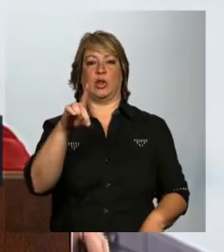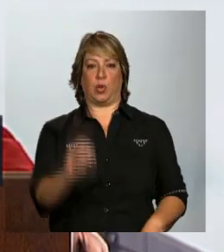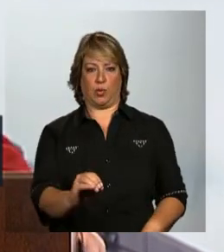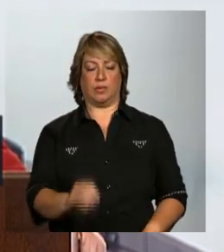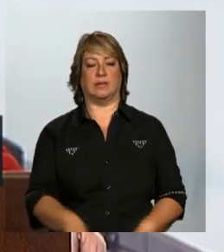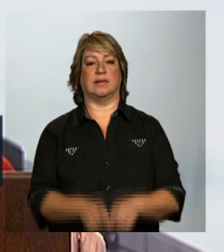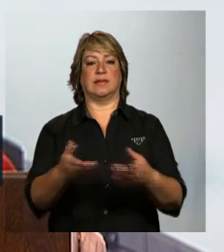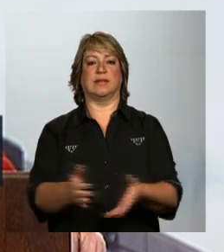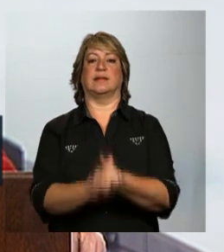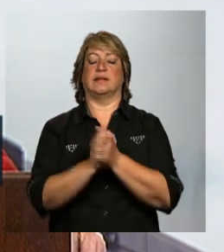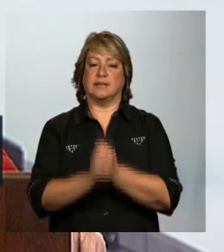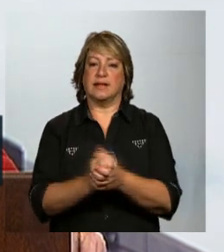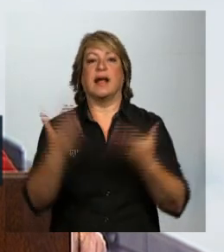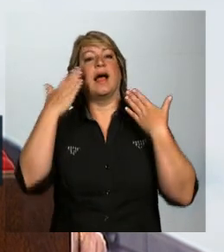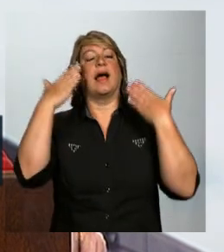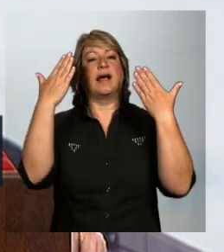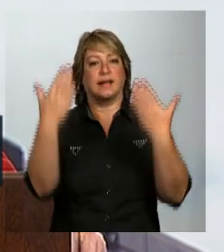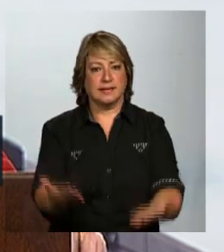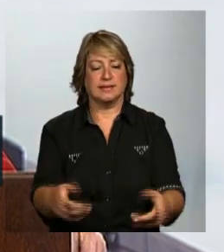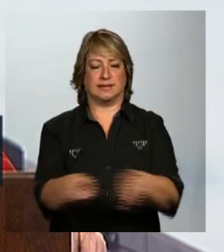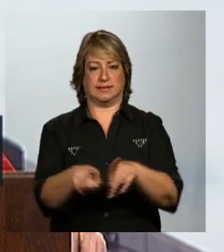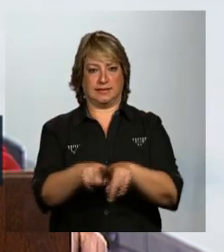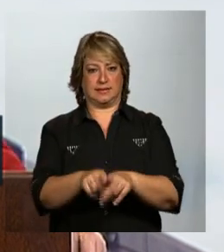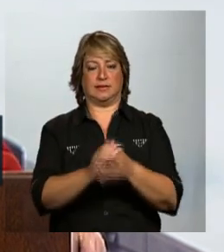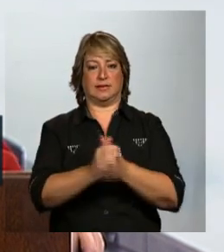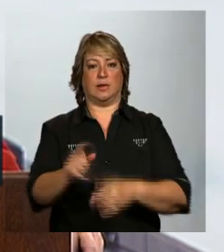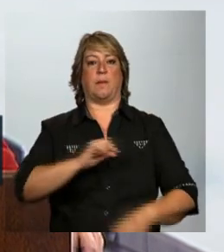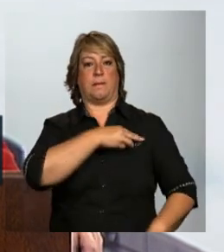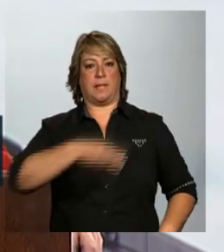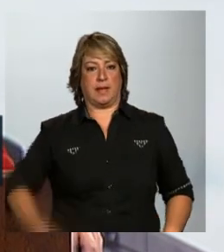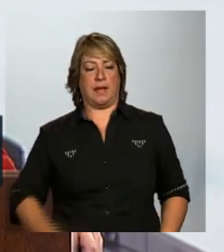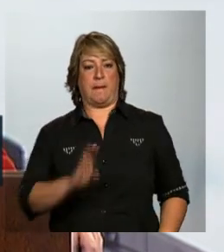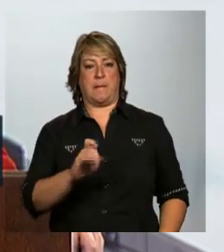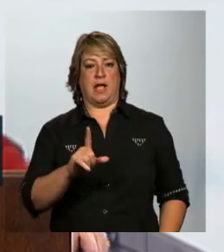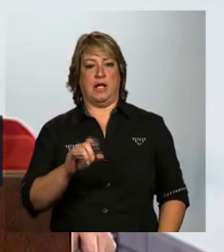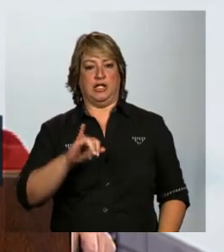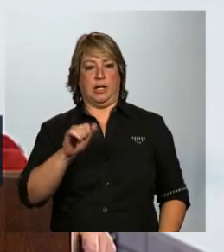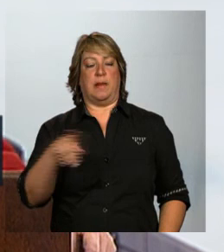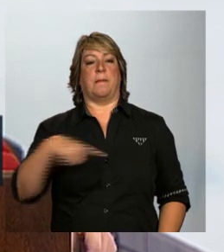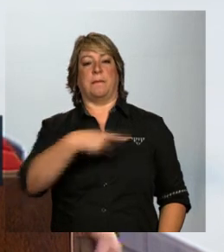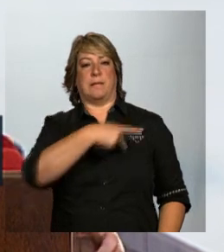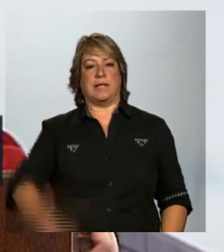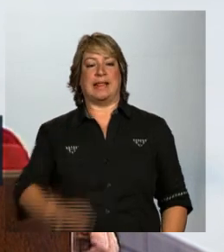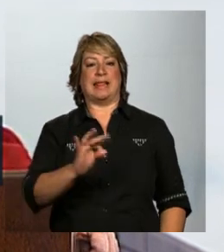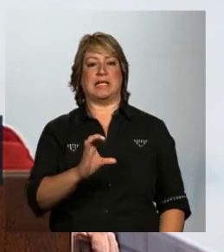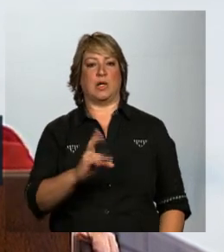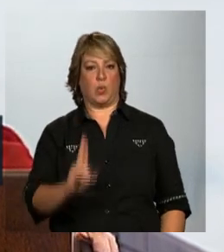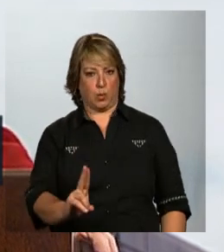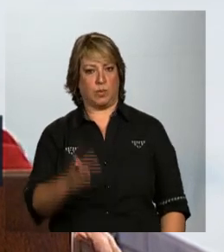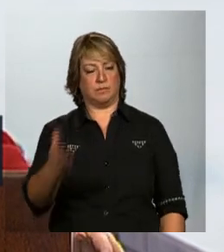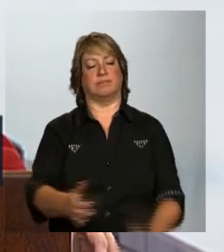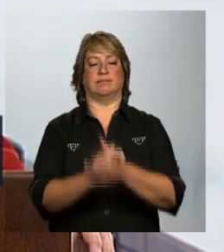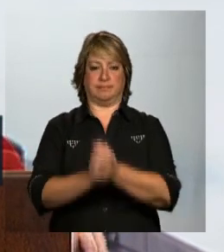queria agradecer e complementar o ministro Benjamin zymler presidente do TCU do Tribunal de Contas